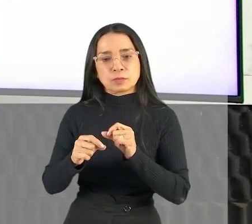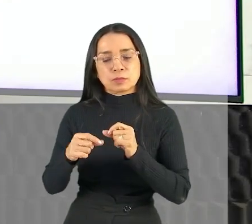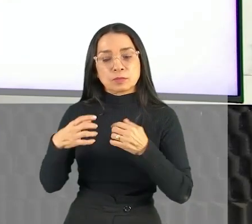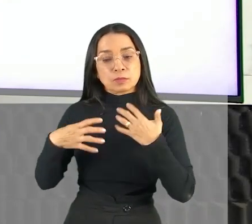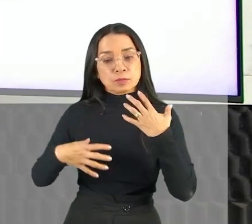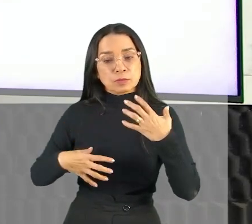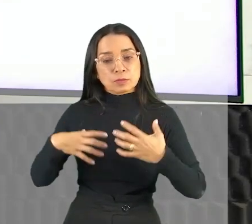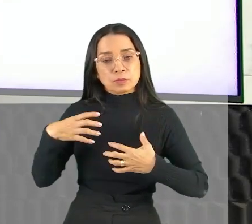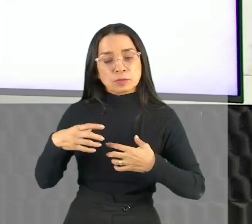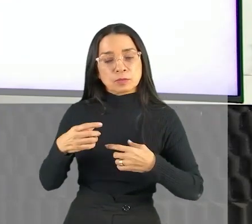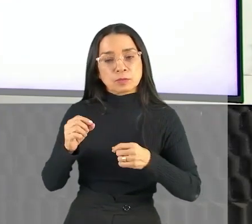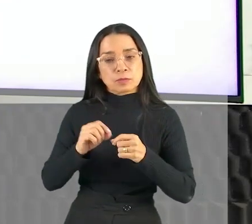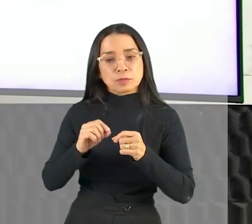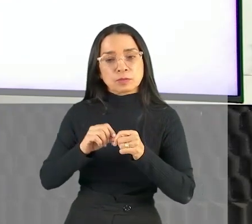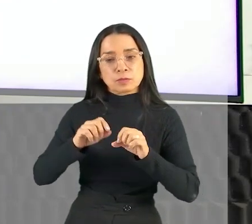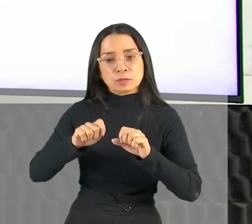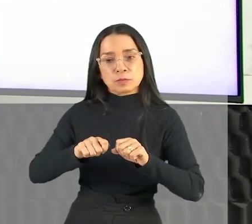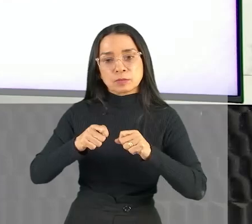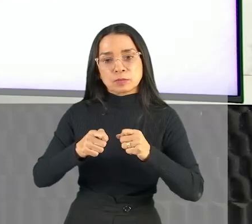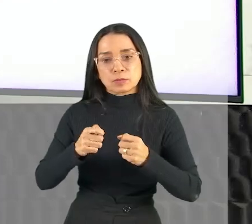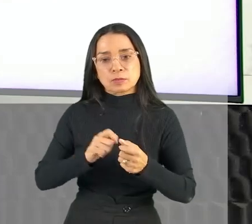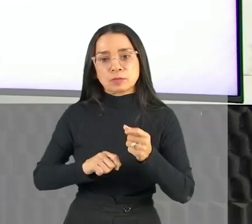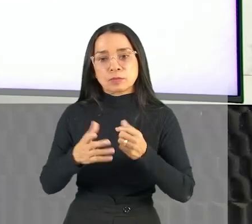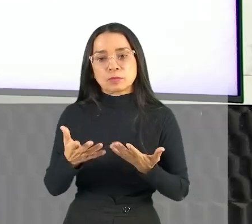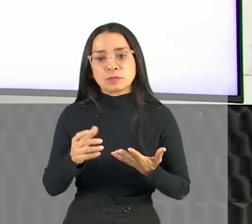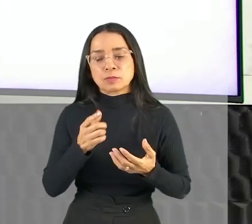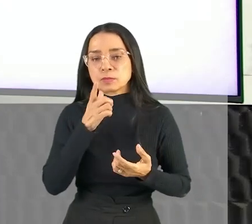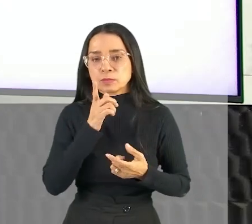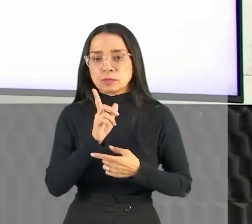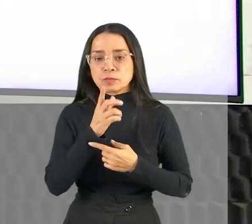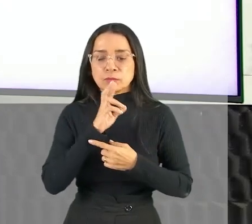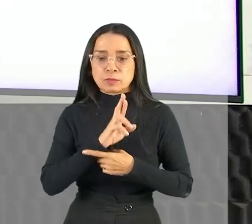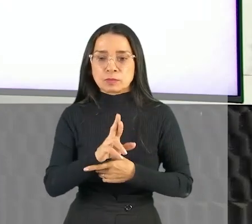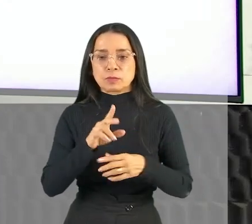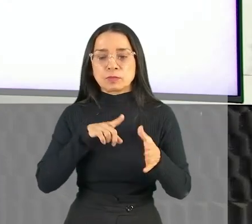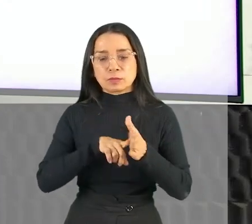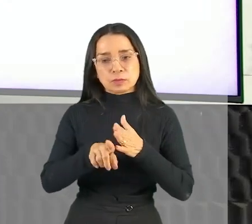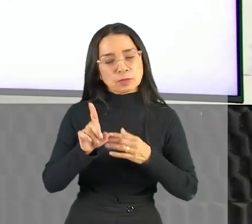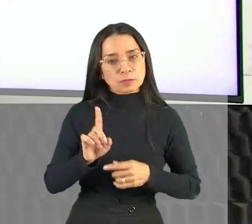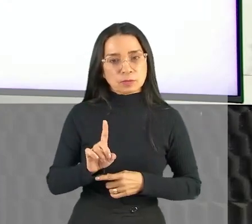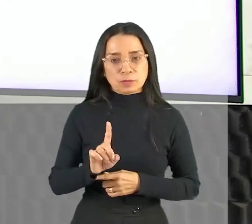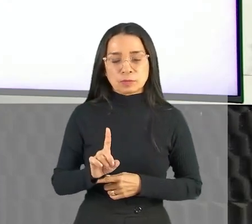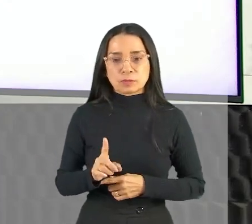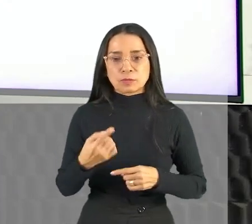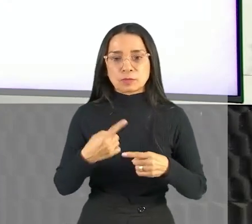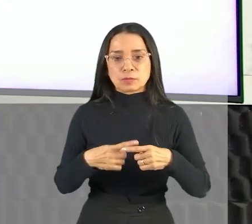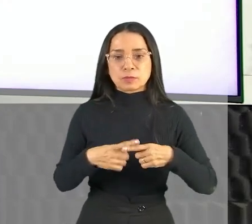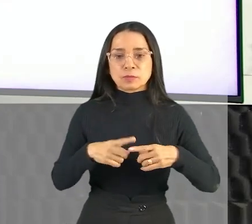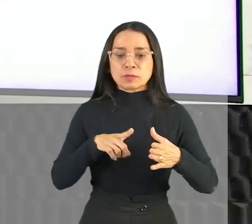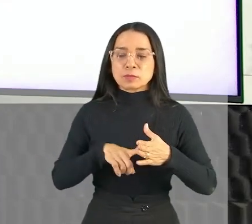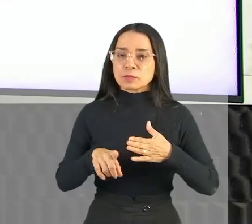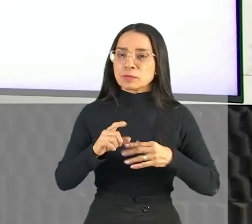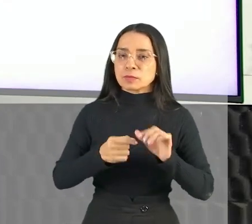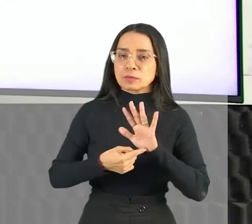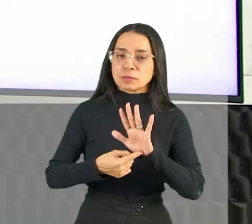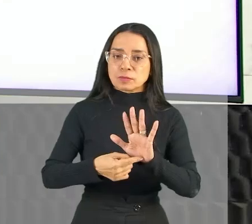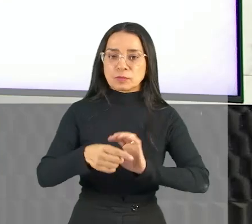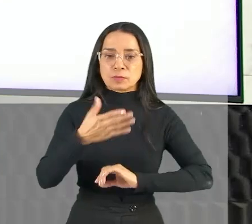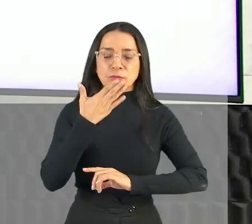fazem análise, né, quebra, eu já consigo responder a questão? Não, porque a questão me traz aqui,